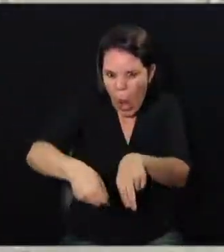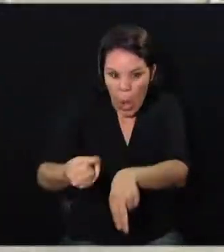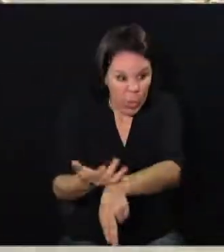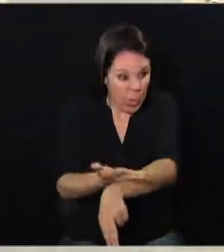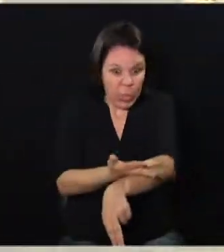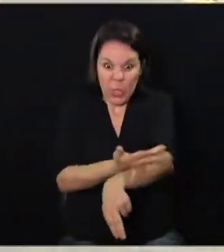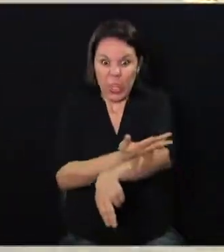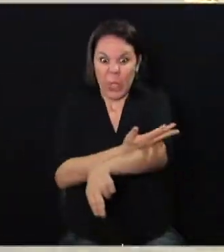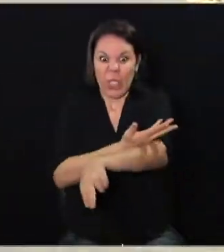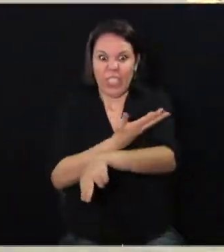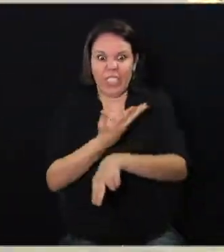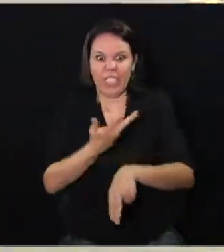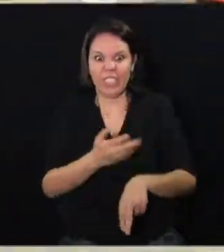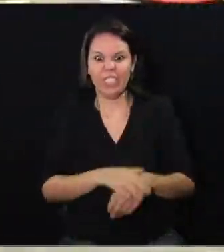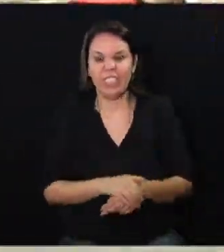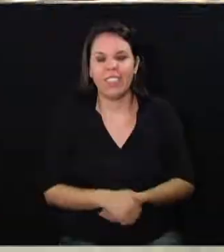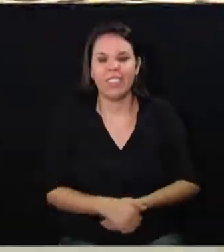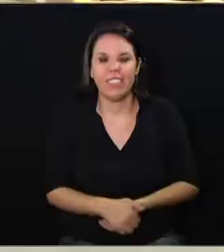tona.